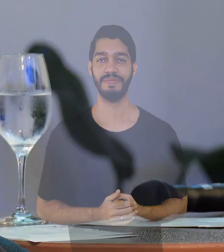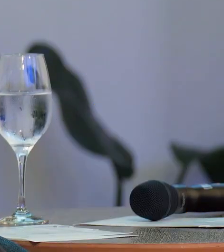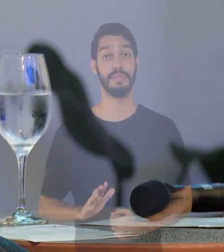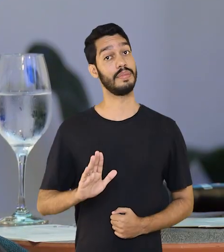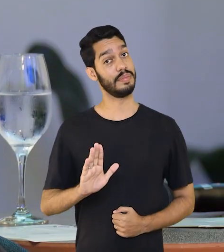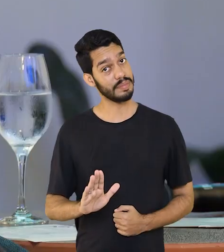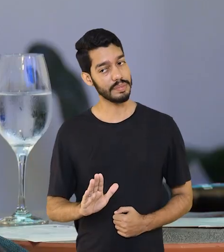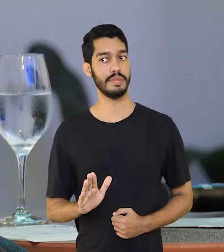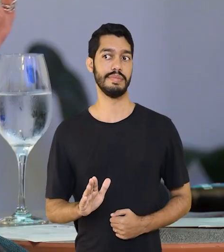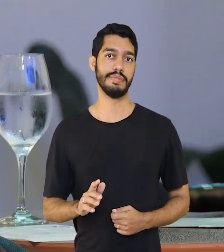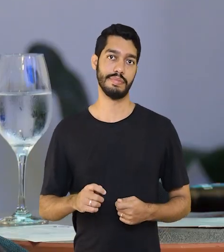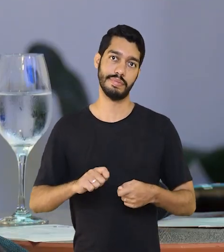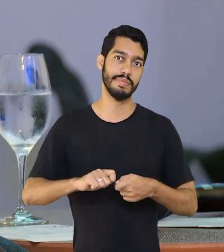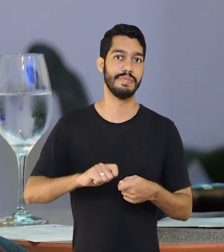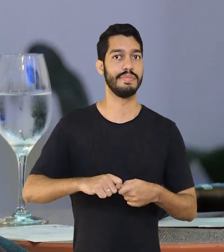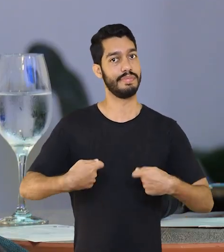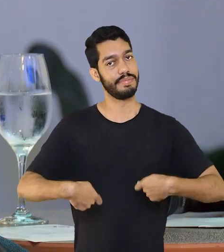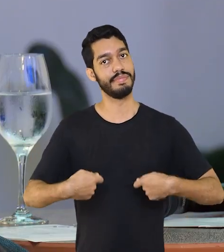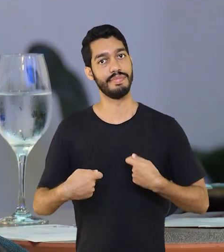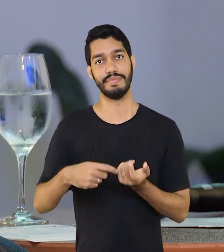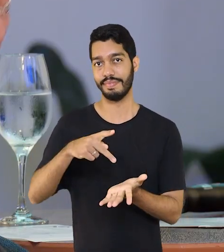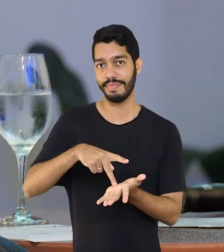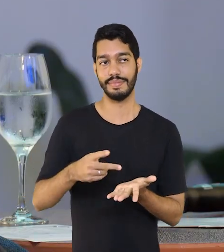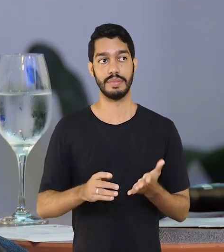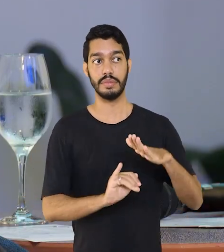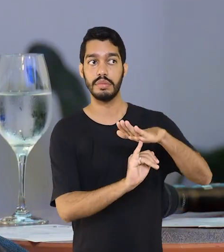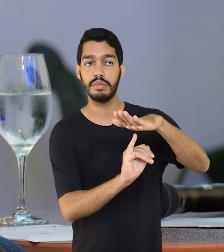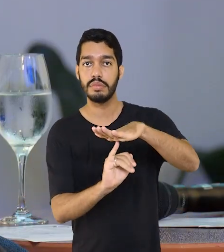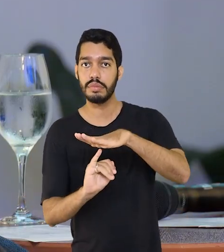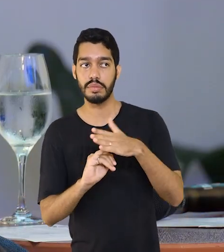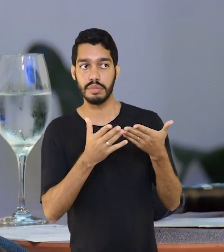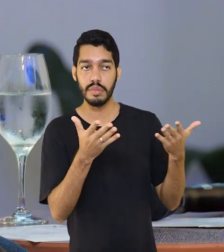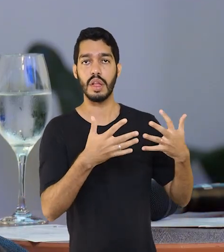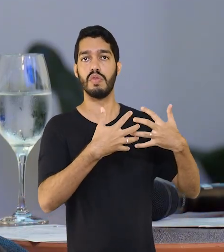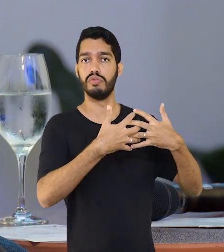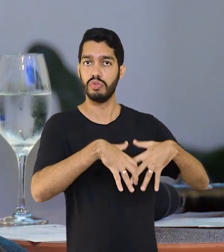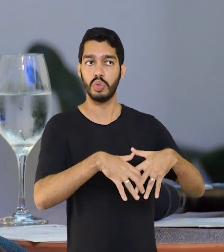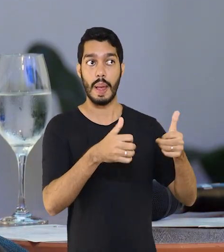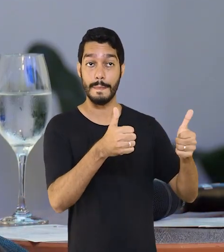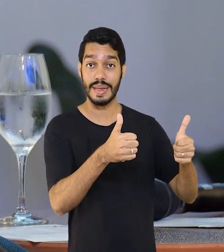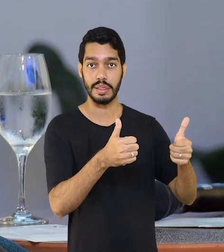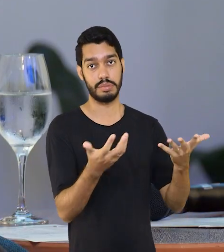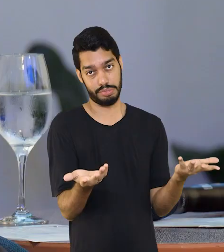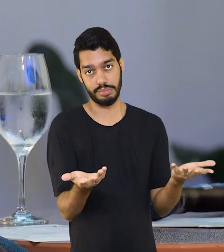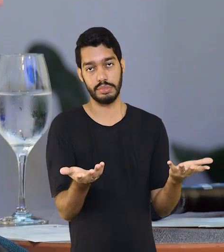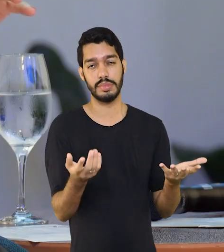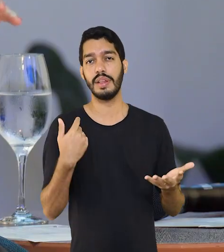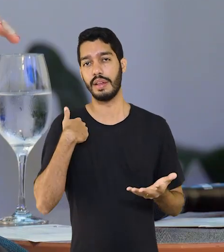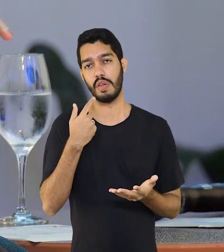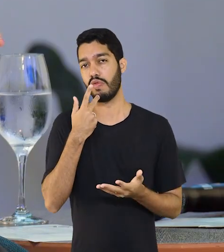desde que, evidentemente, você tenha as instituições funcionando, etc. Não, eu estou falando de uma